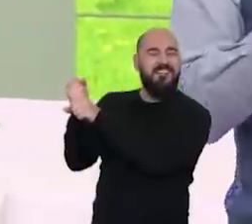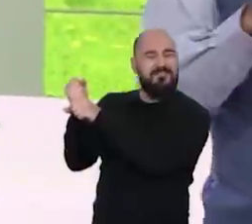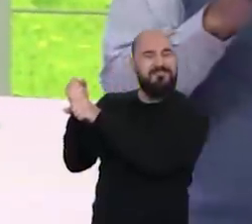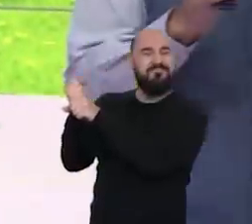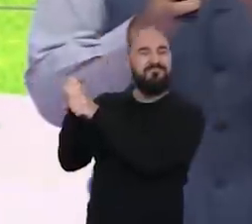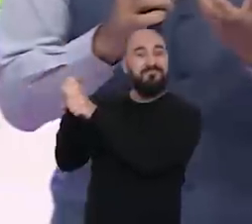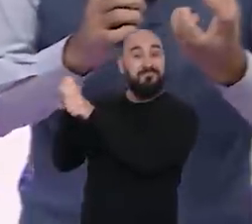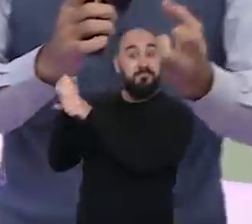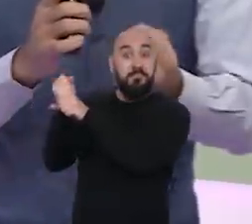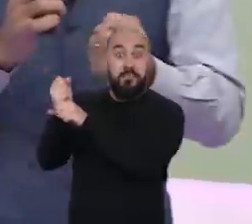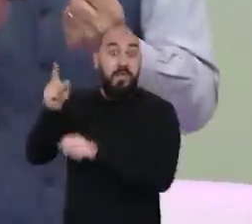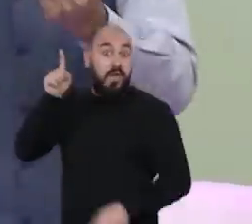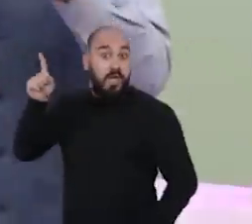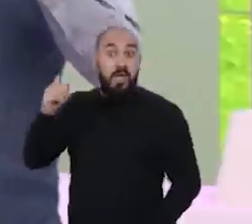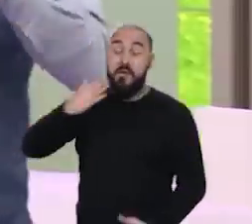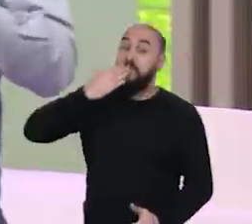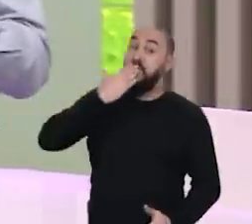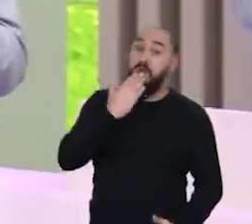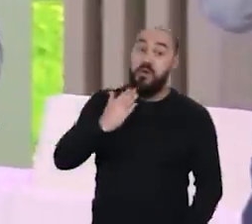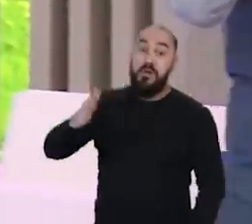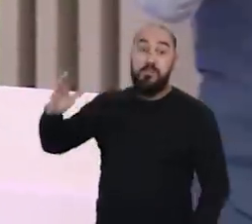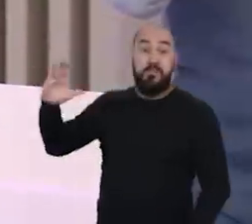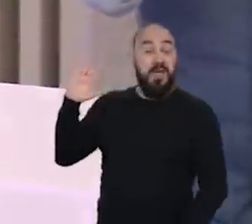confiar nas promessas que esse